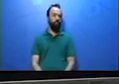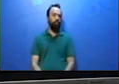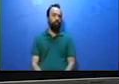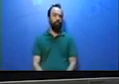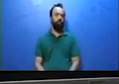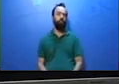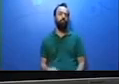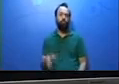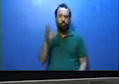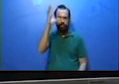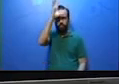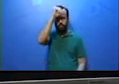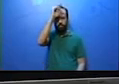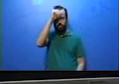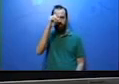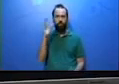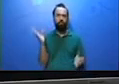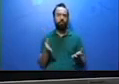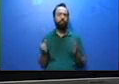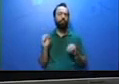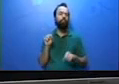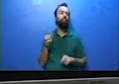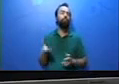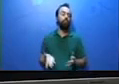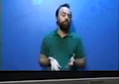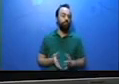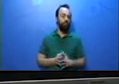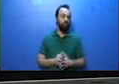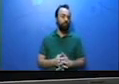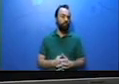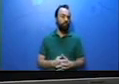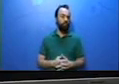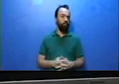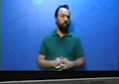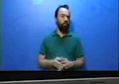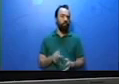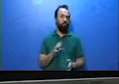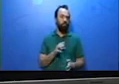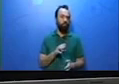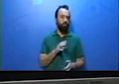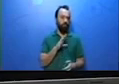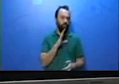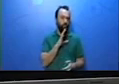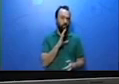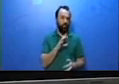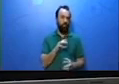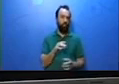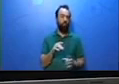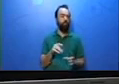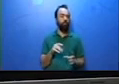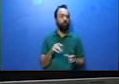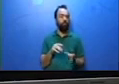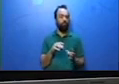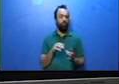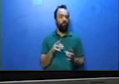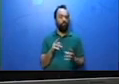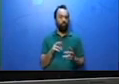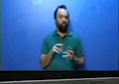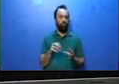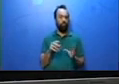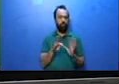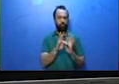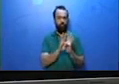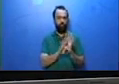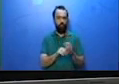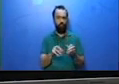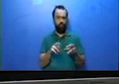Crianças, o que nós aprendemos na videoaula de hoje? Nós conhecemos o gênero tirinha, tá? Vocês viram